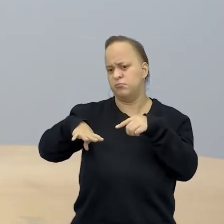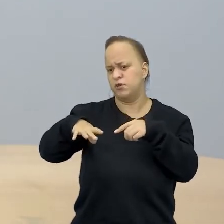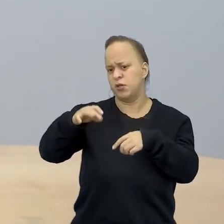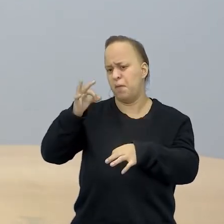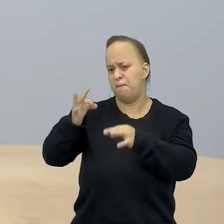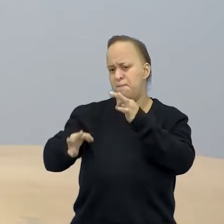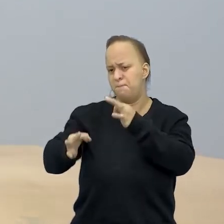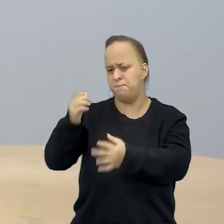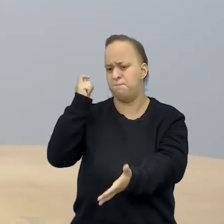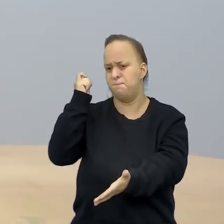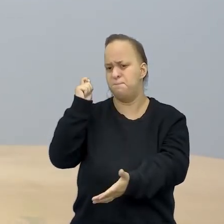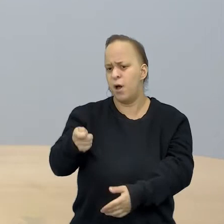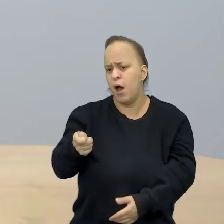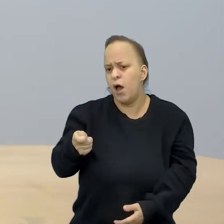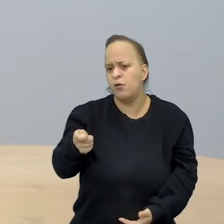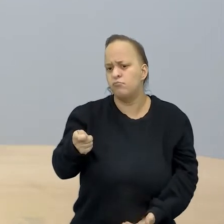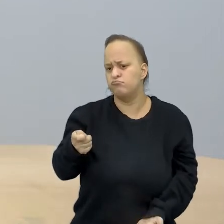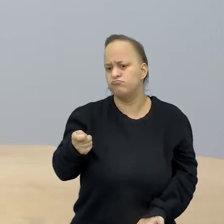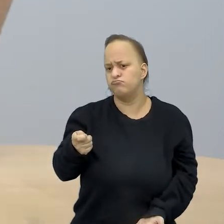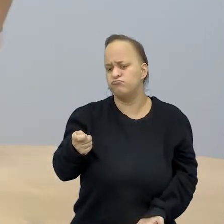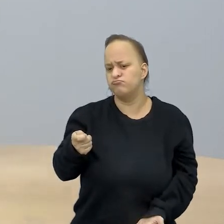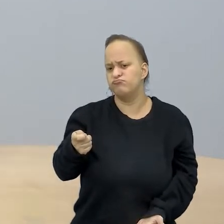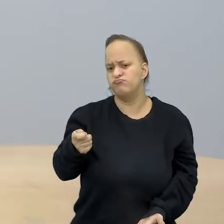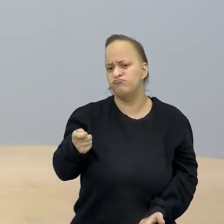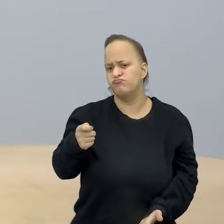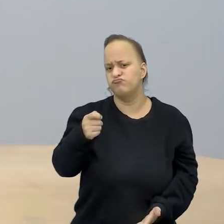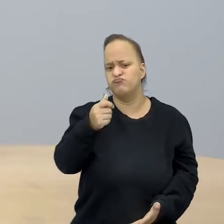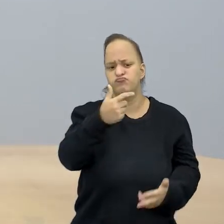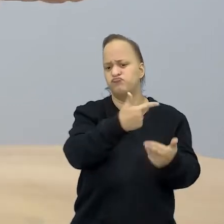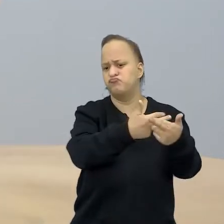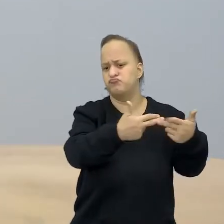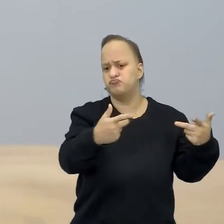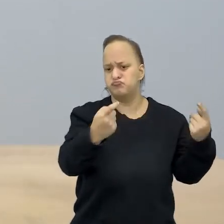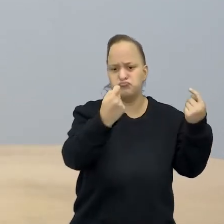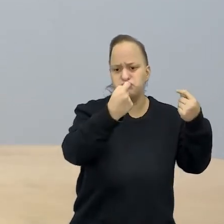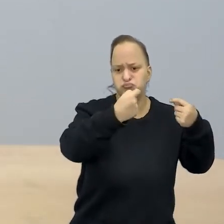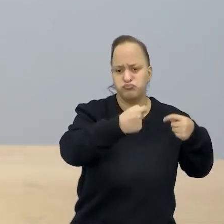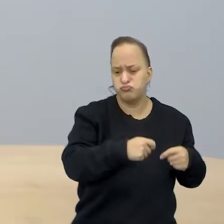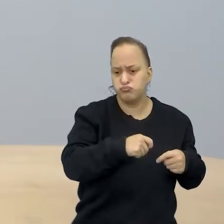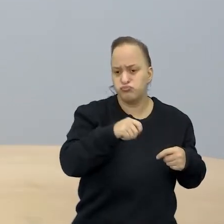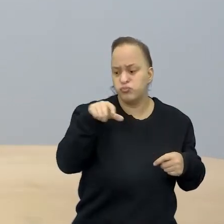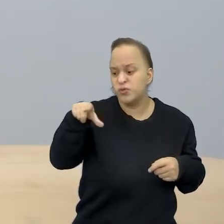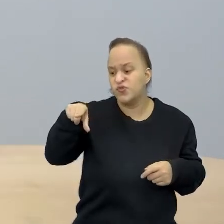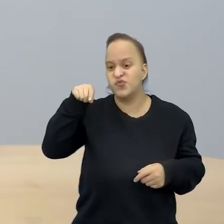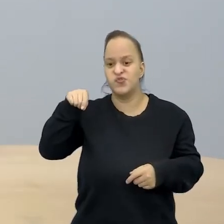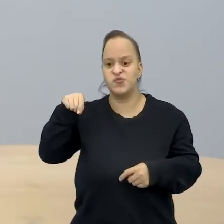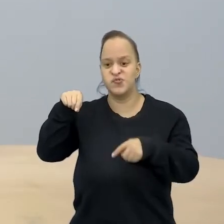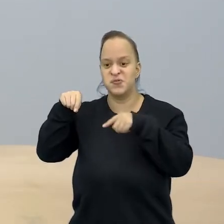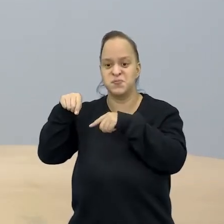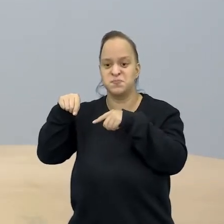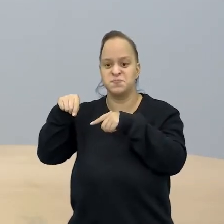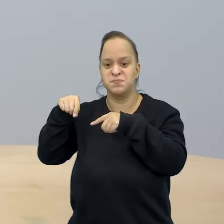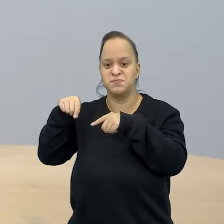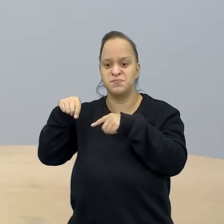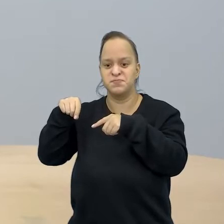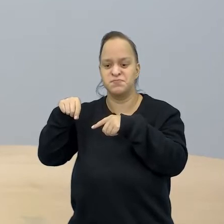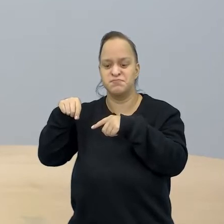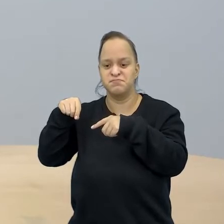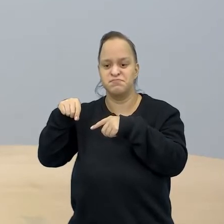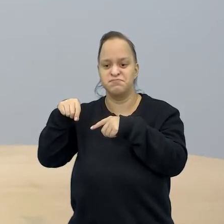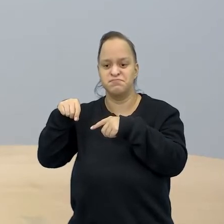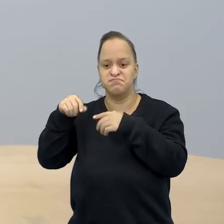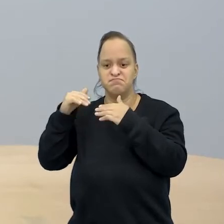por excelência, né, no lugar de tantas outras possibilidades punitivas, né? E é uma pergunta bem importante